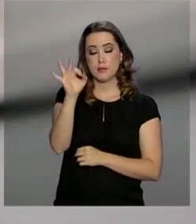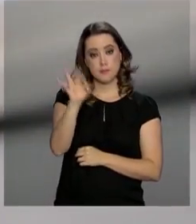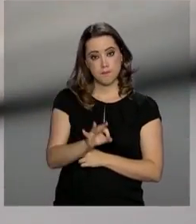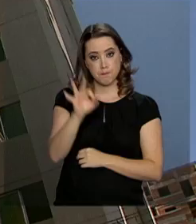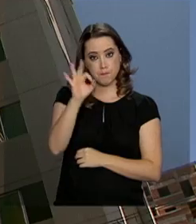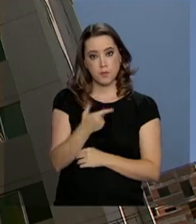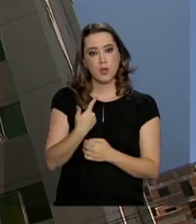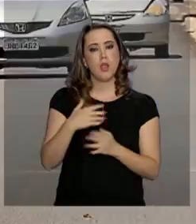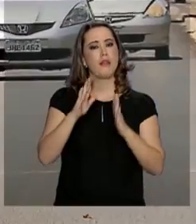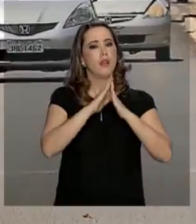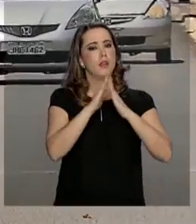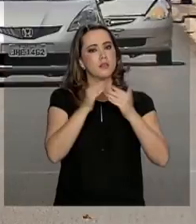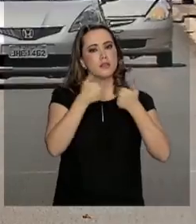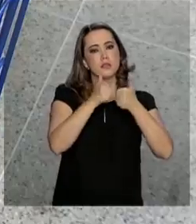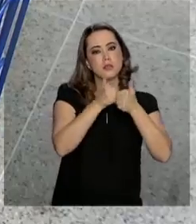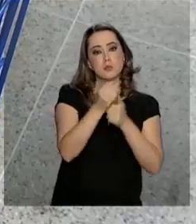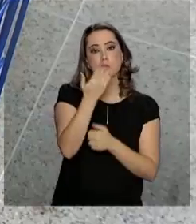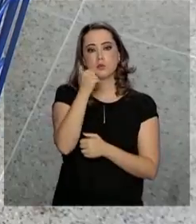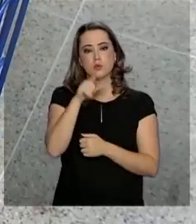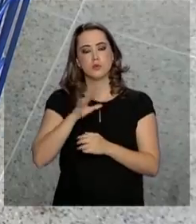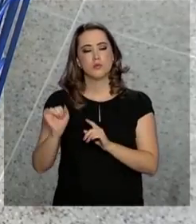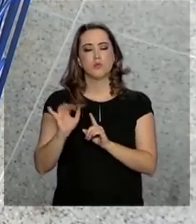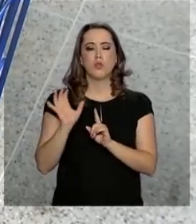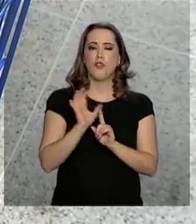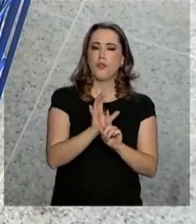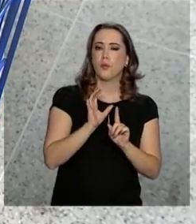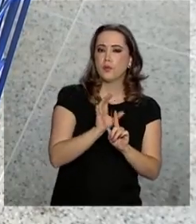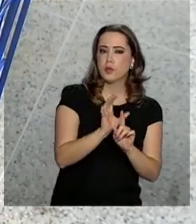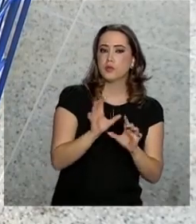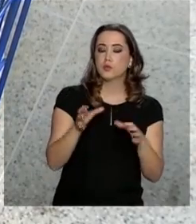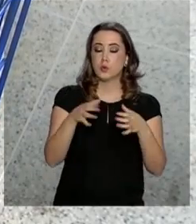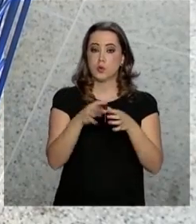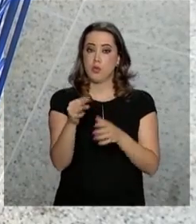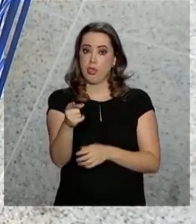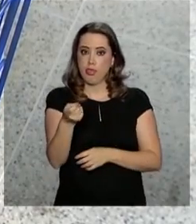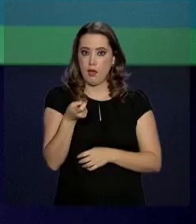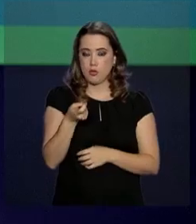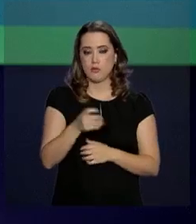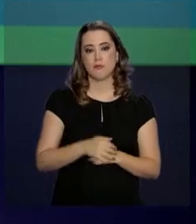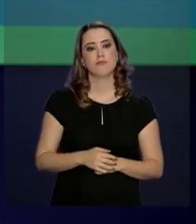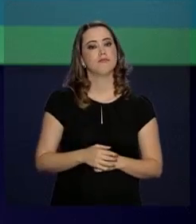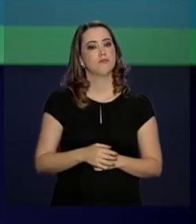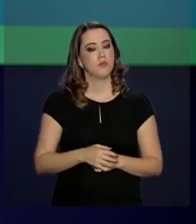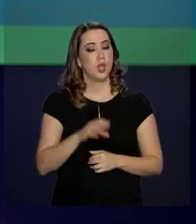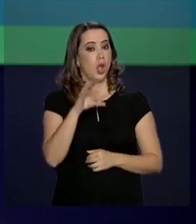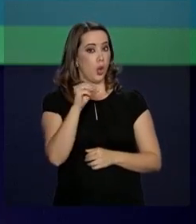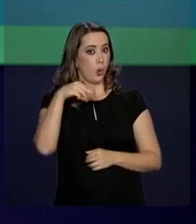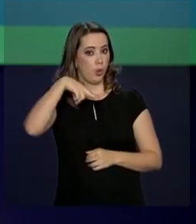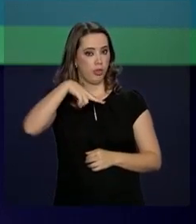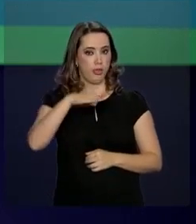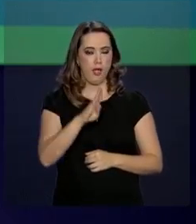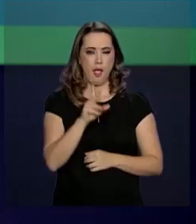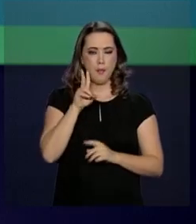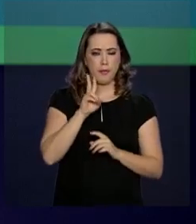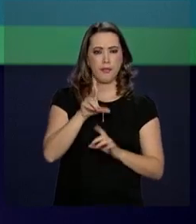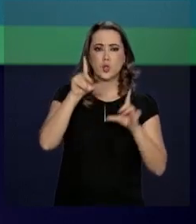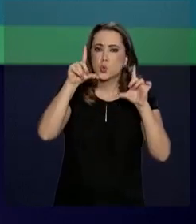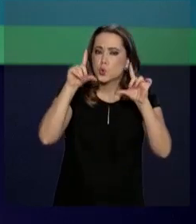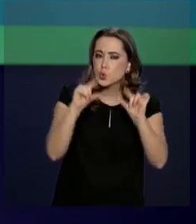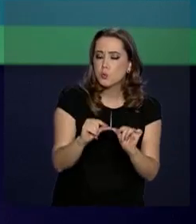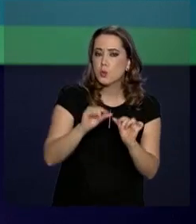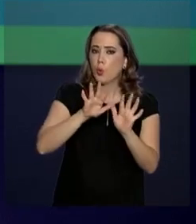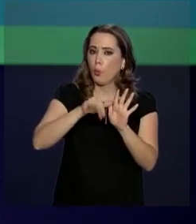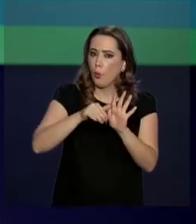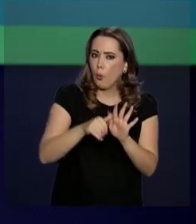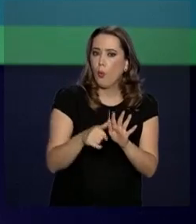3,75%. Habitação, transportes e alimentos tiveram forte influência sobre a taxa. Conab registra queda de desvios em estoques